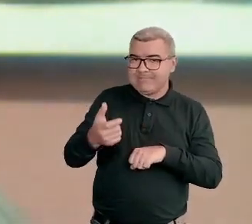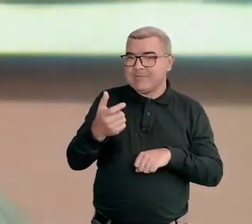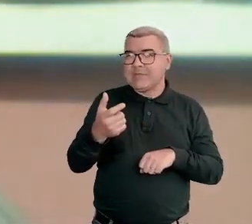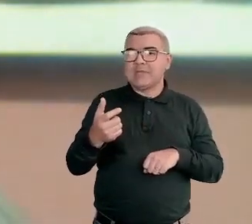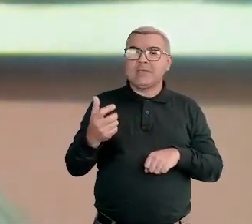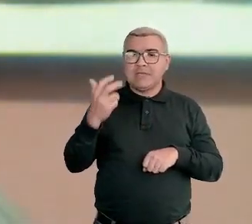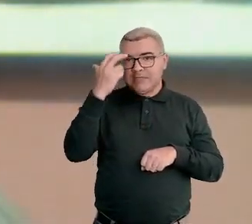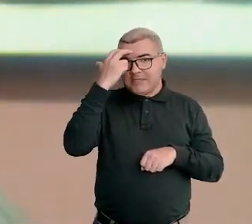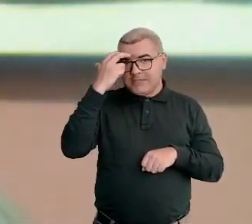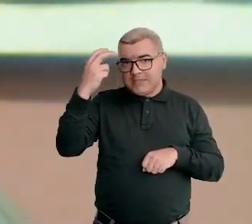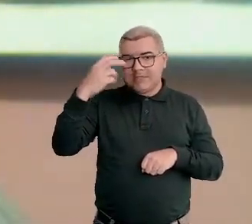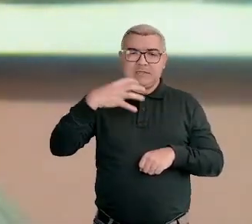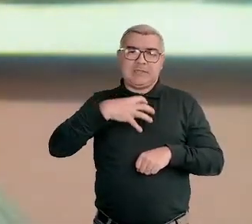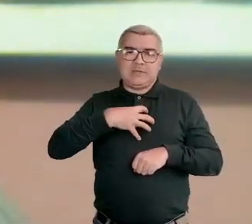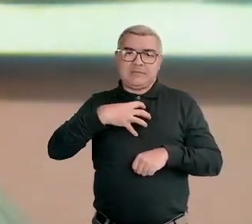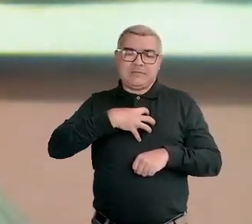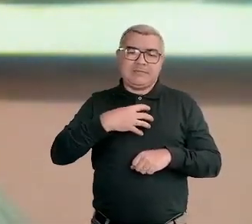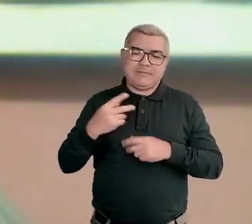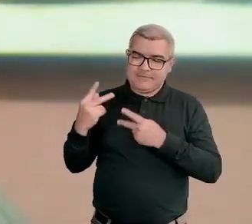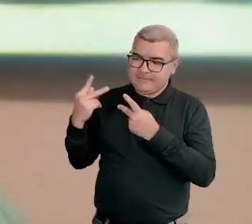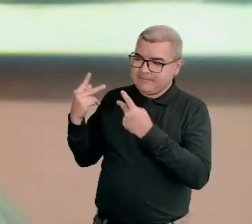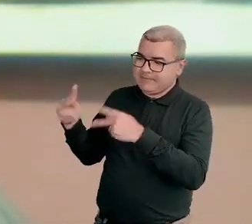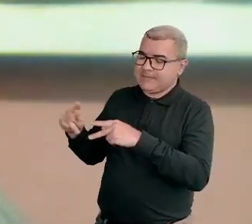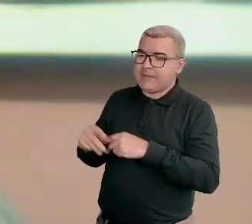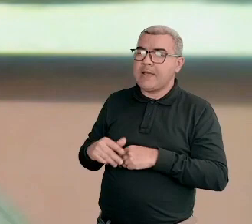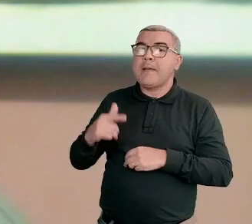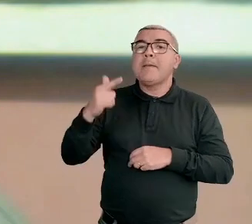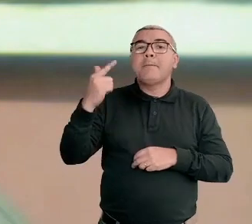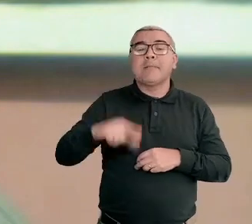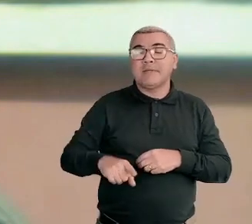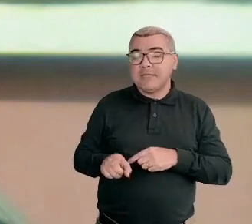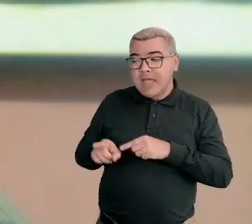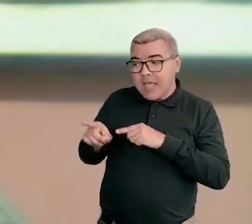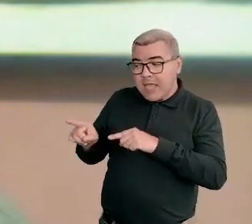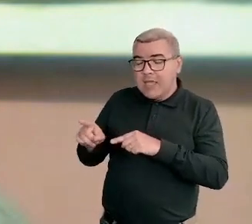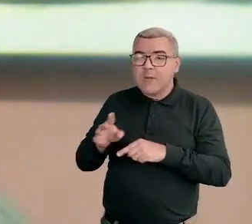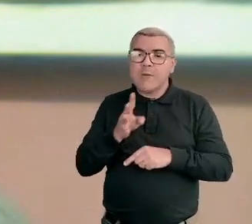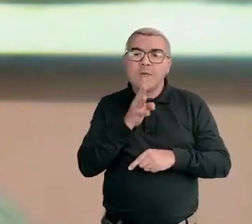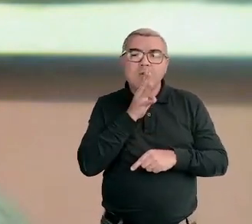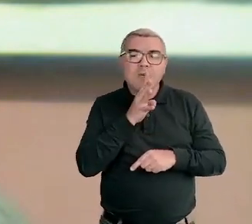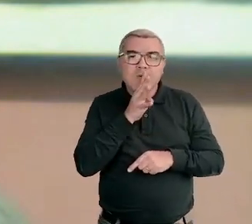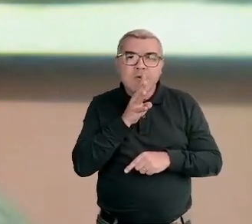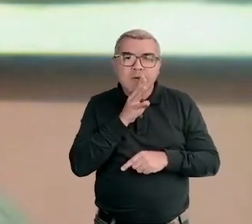né? Depois ele também não tem mais como não conhecer